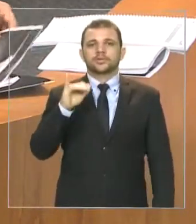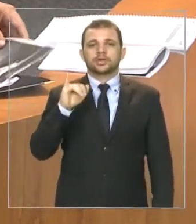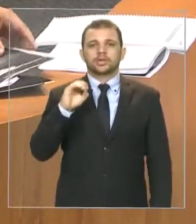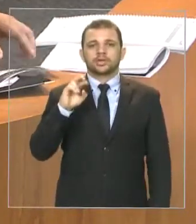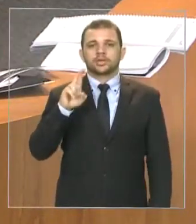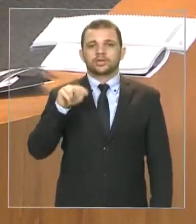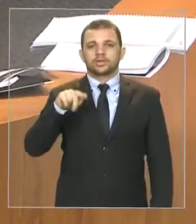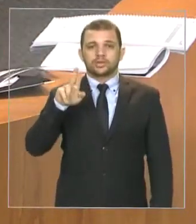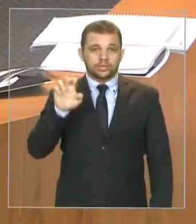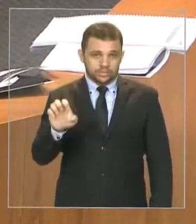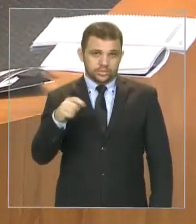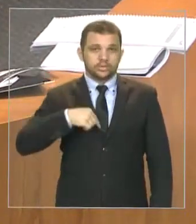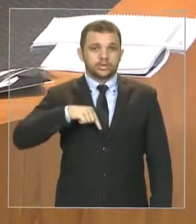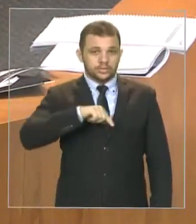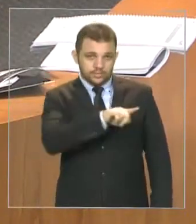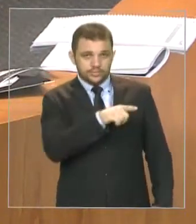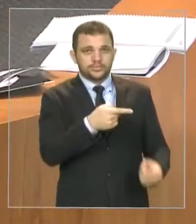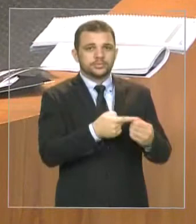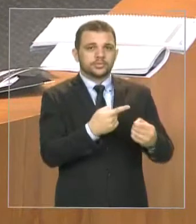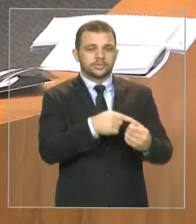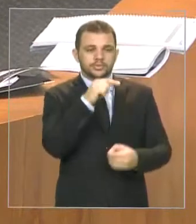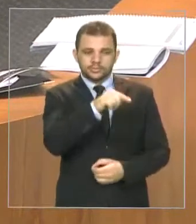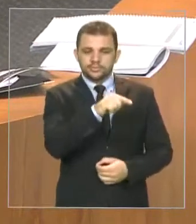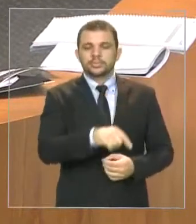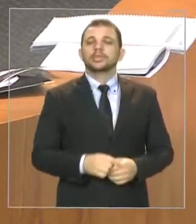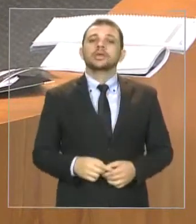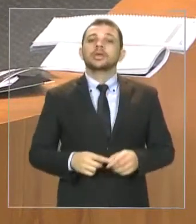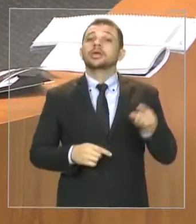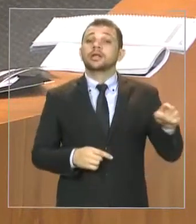York de forma descompromissada,